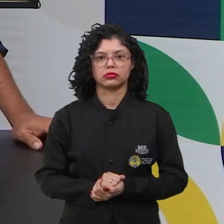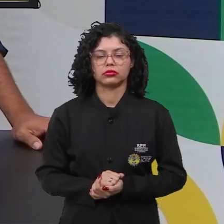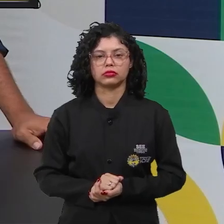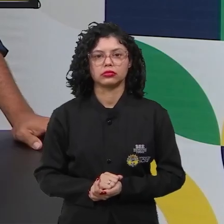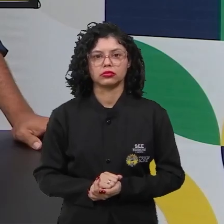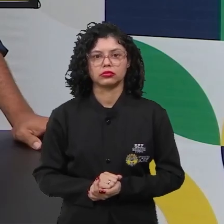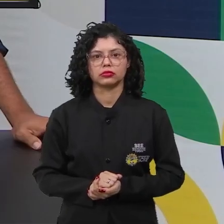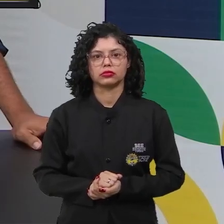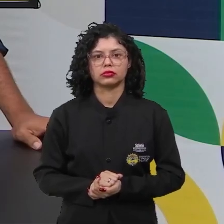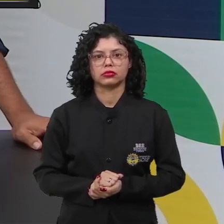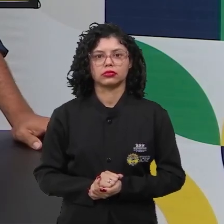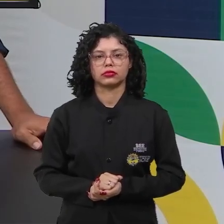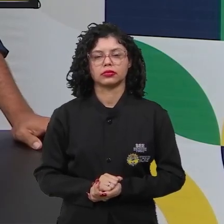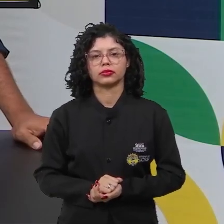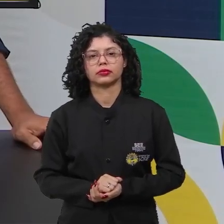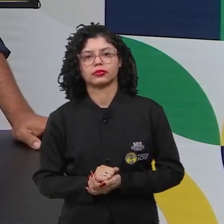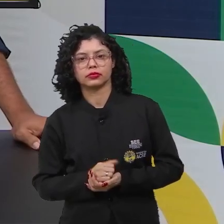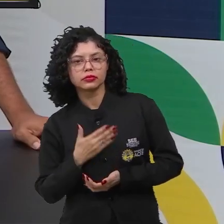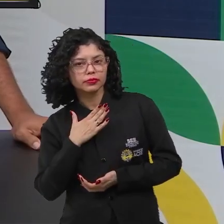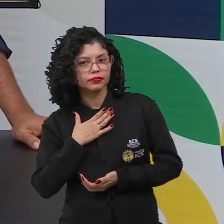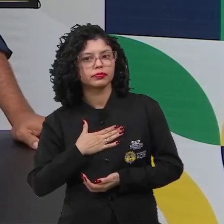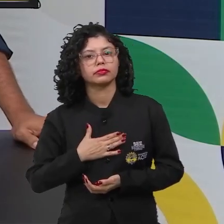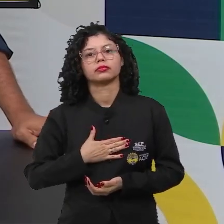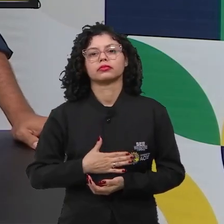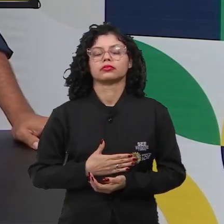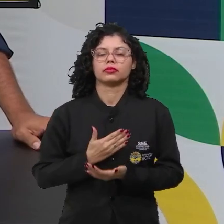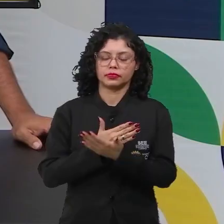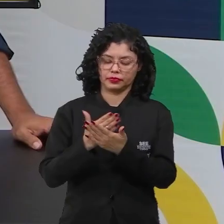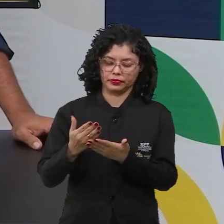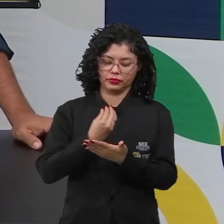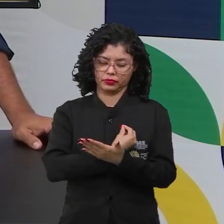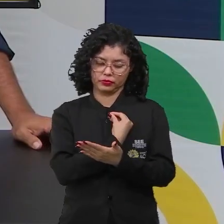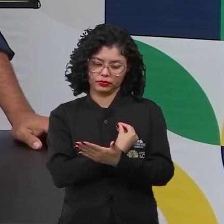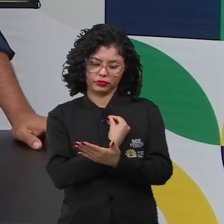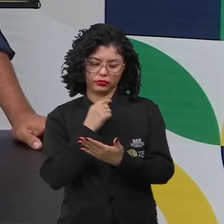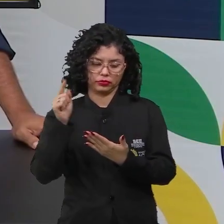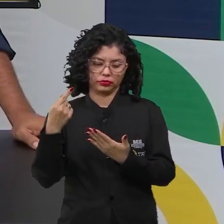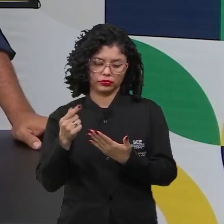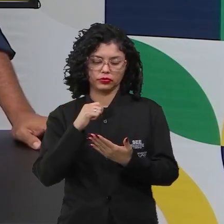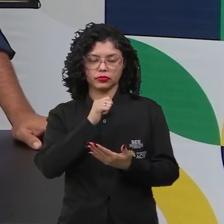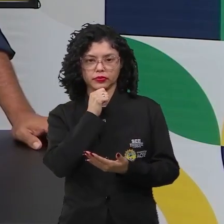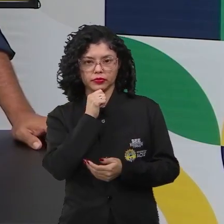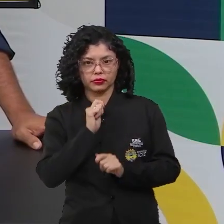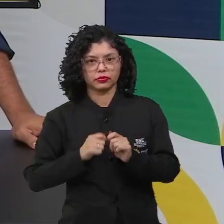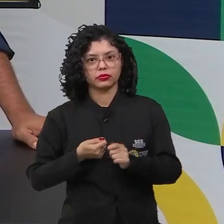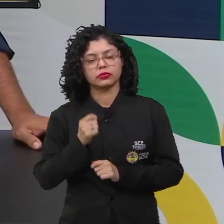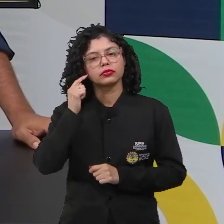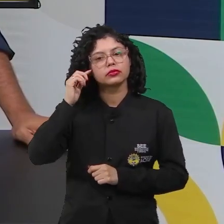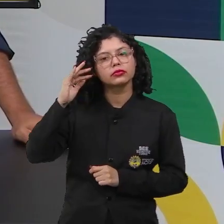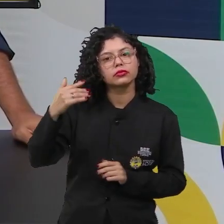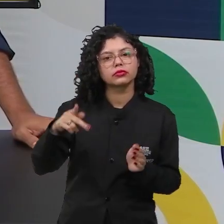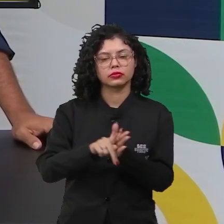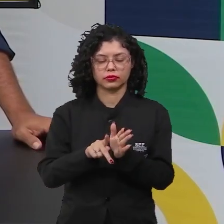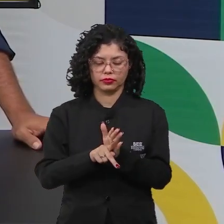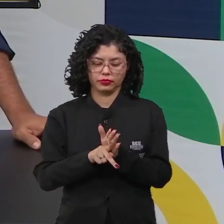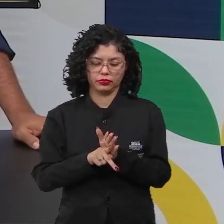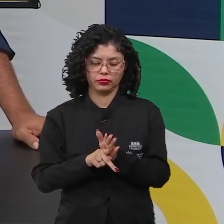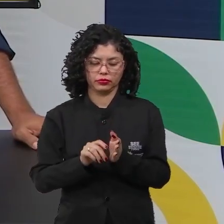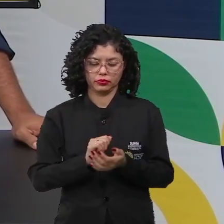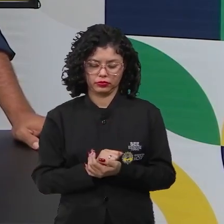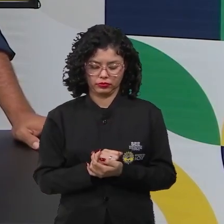cultura. Se eu pego o meu corpo e começo a vivenciar e aquilo começa a ser ter uma manutenção,